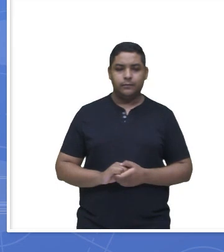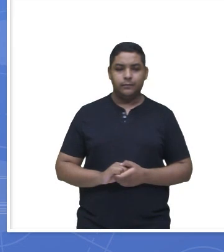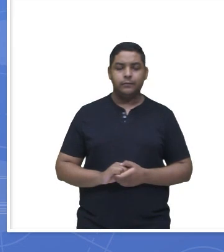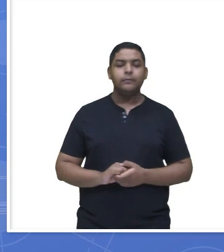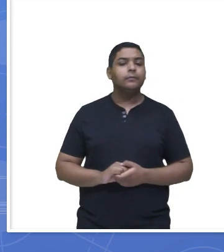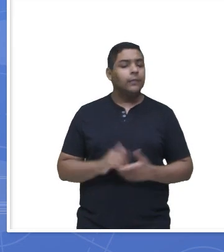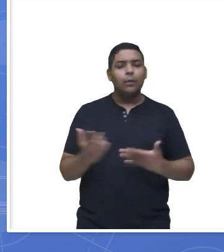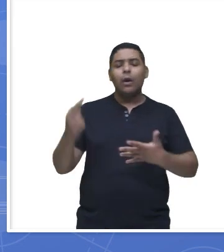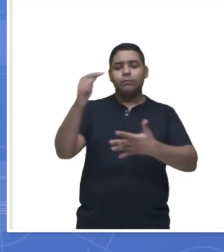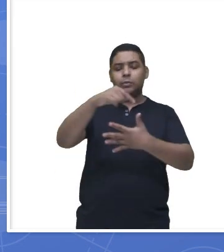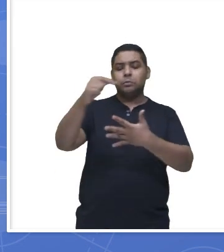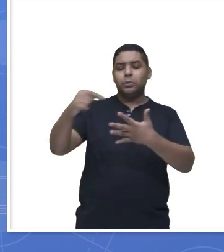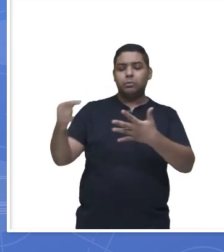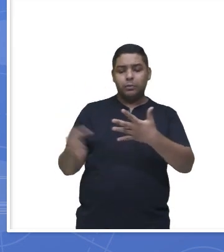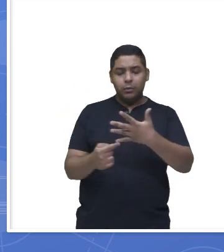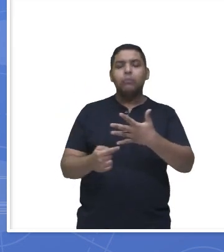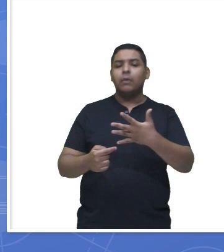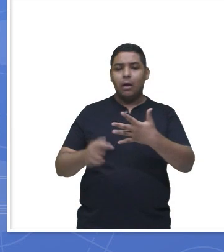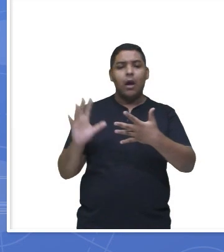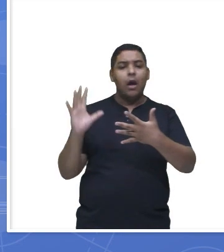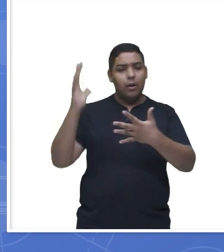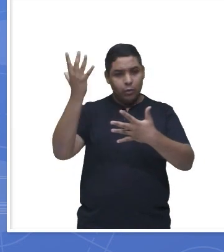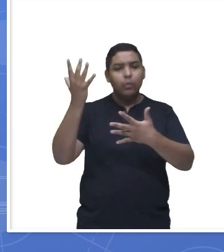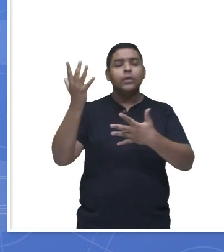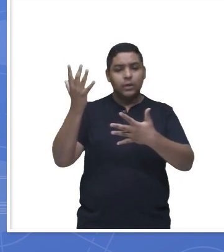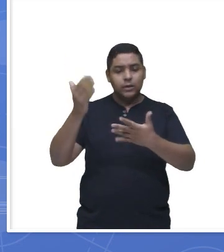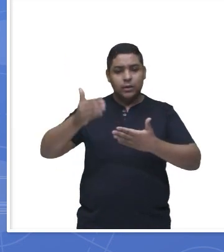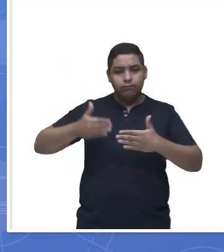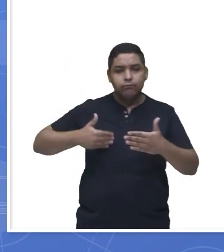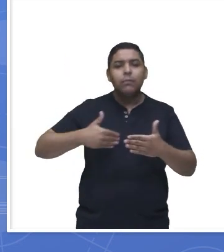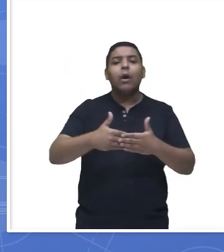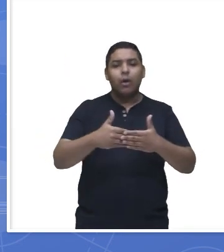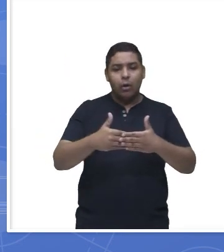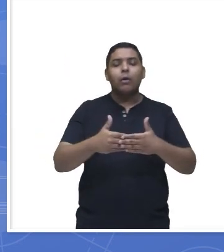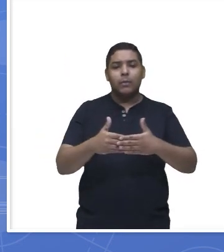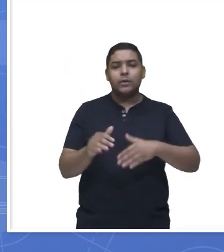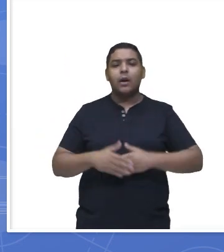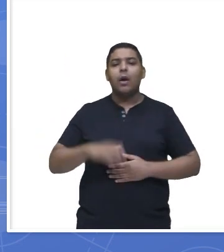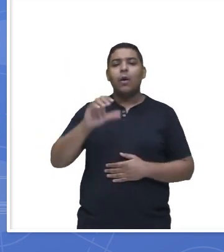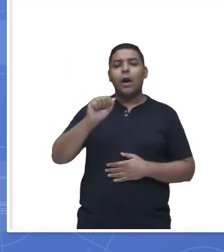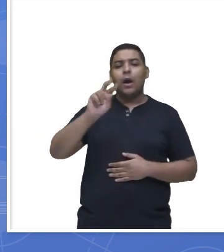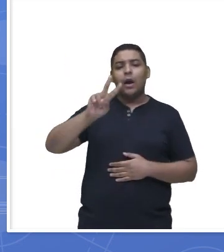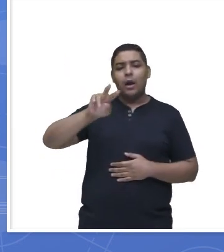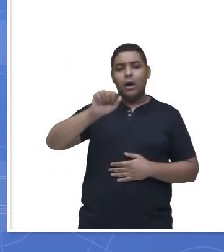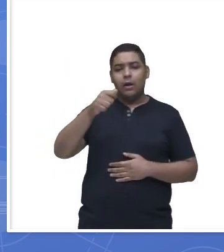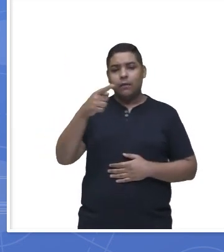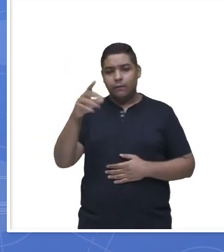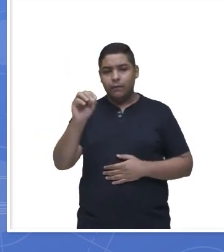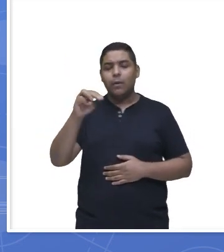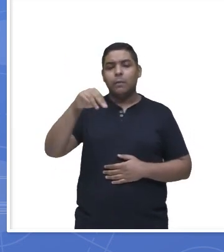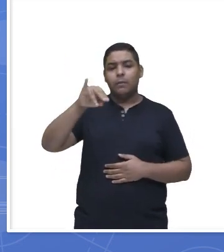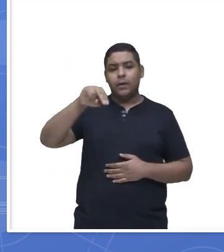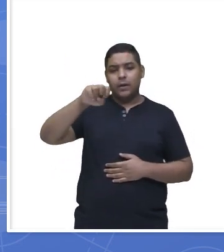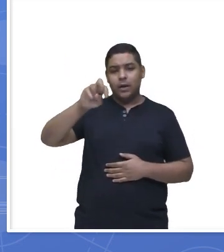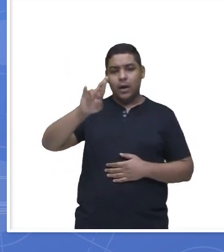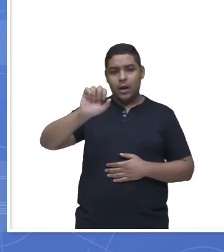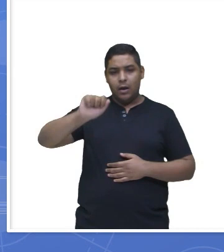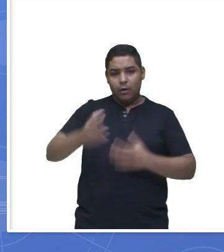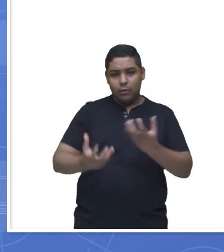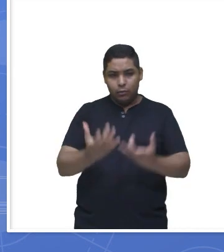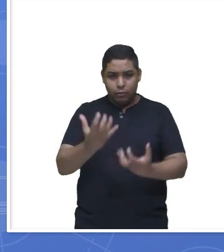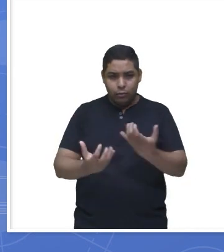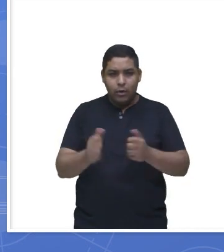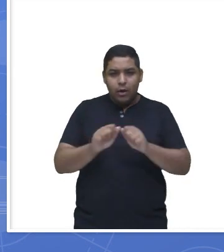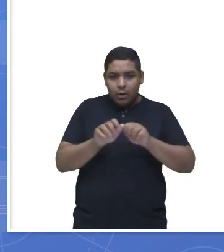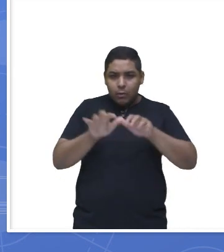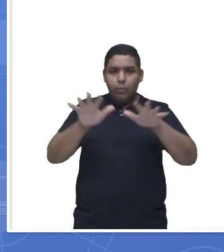Então, um desses 5 fenômenos ocorrem a partir da queima do carvão mineral e do lançamento de gases, né?